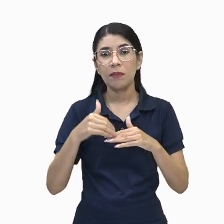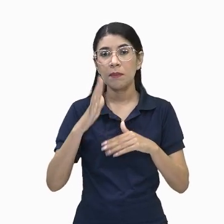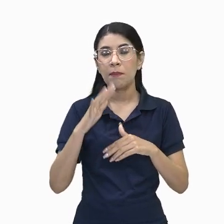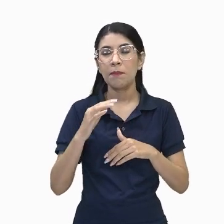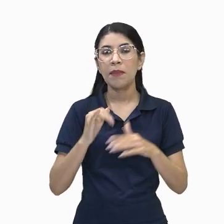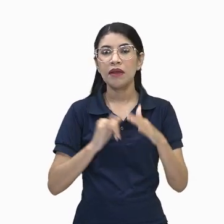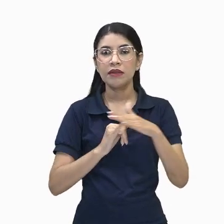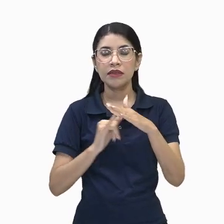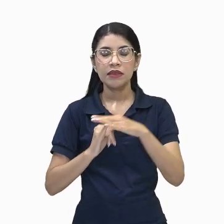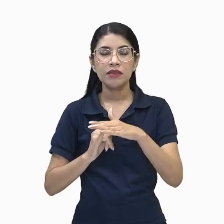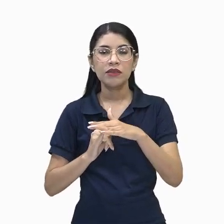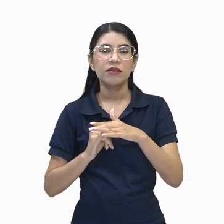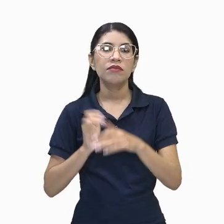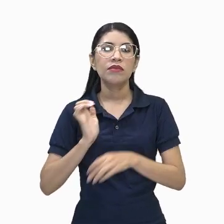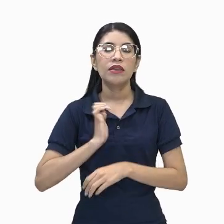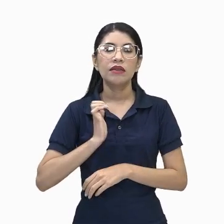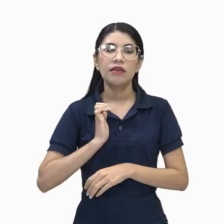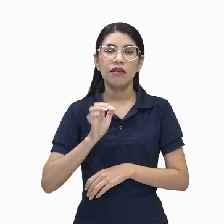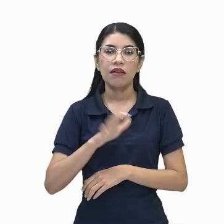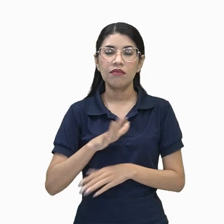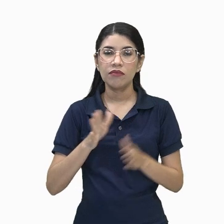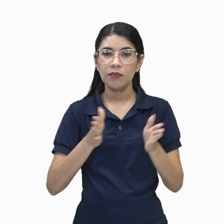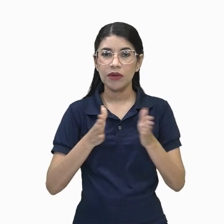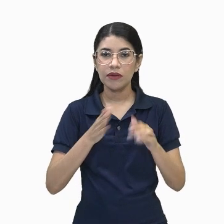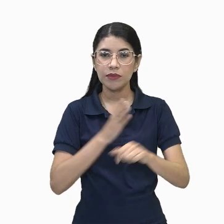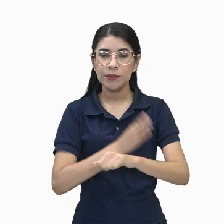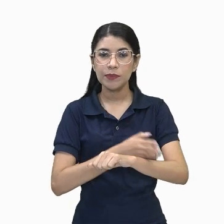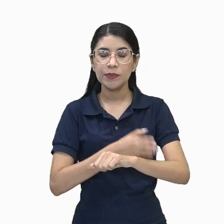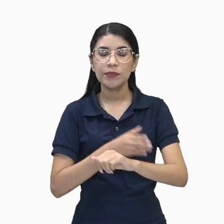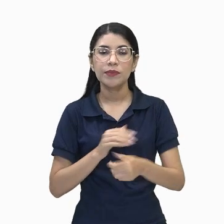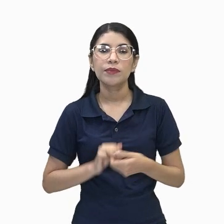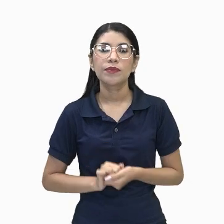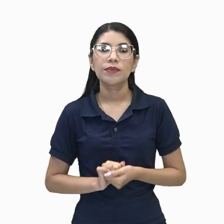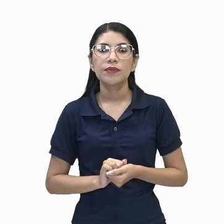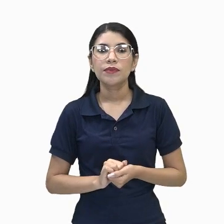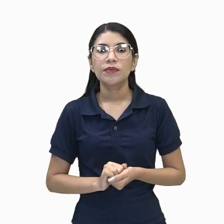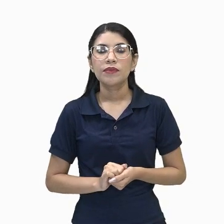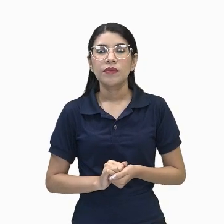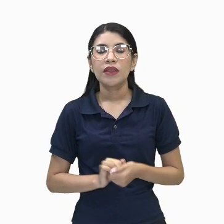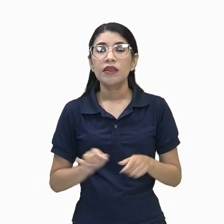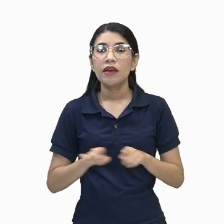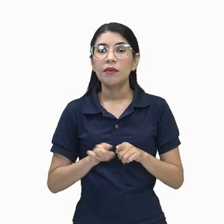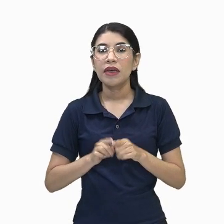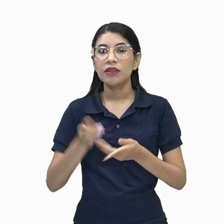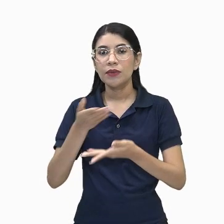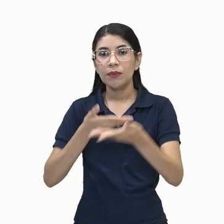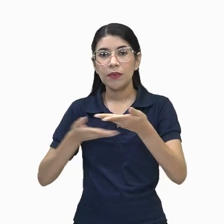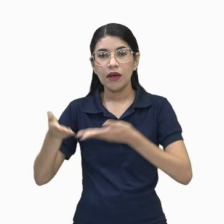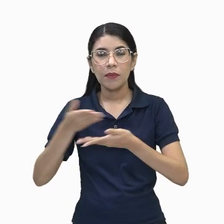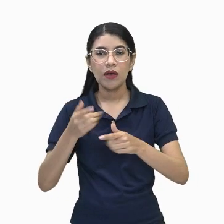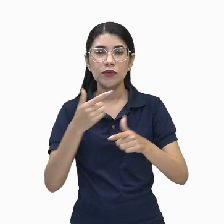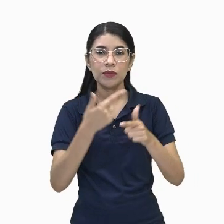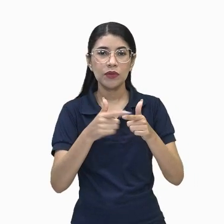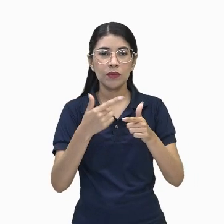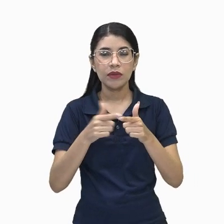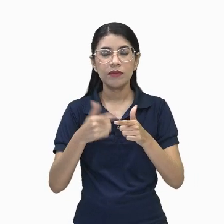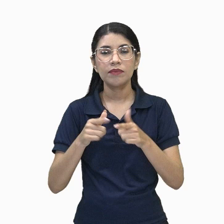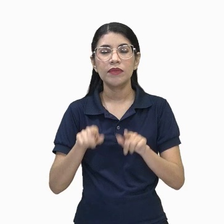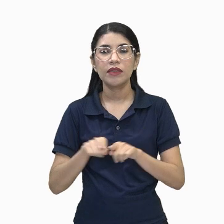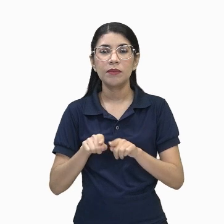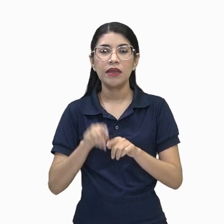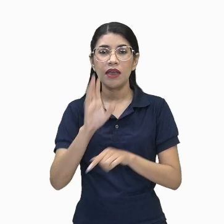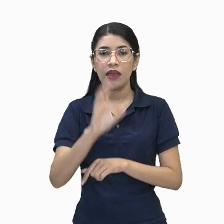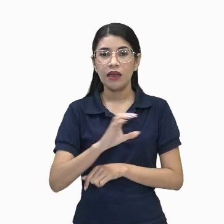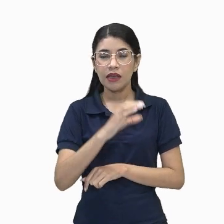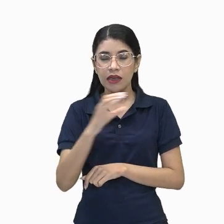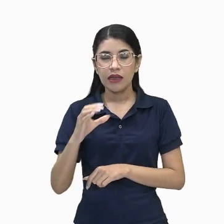e poderosas da época. Vamos adiante, vamos lá. Mediação de conflitos. A igreja frequentemente